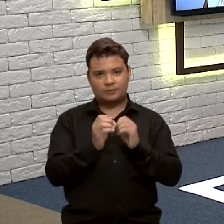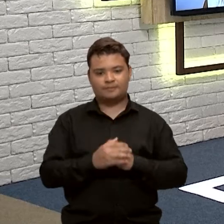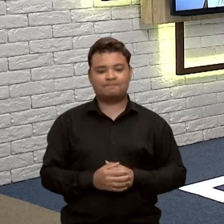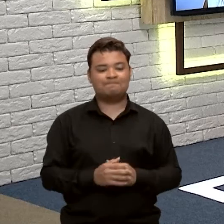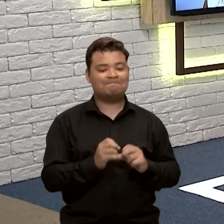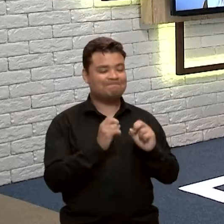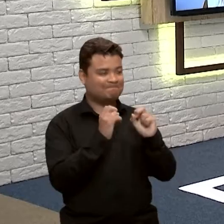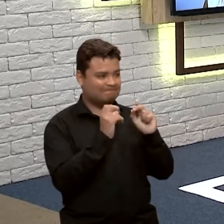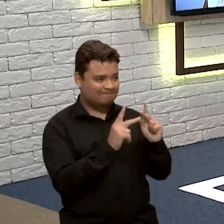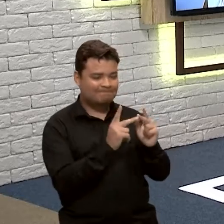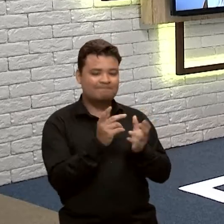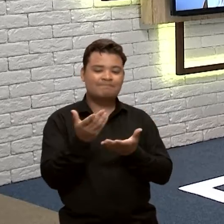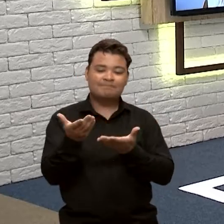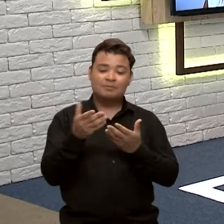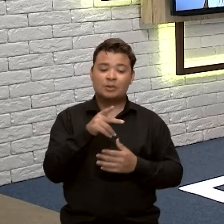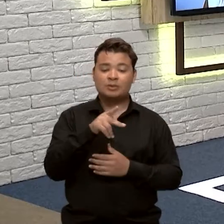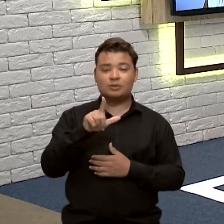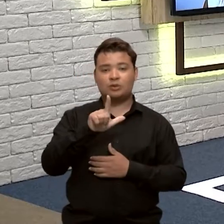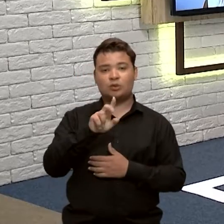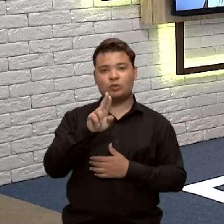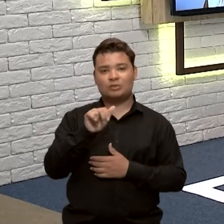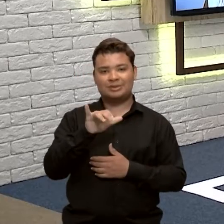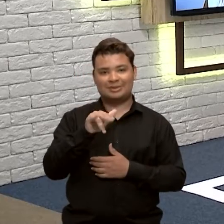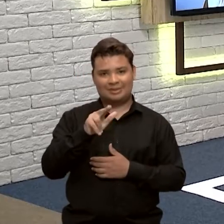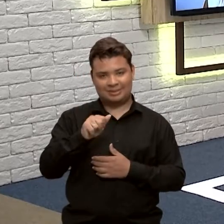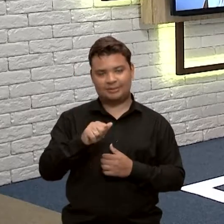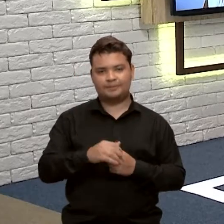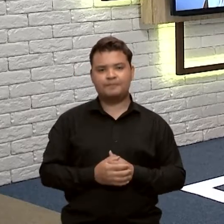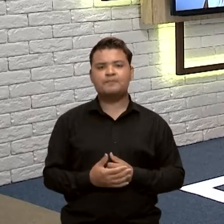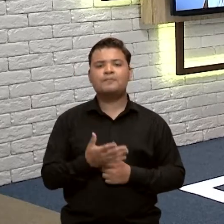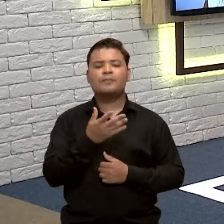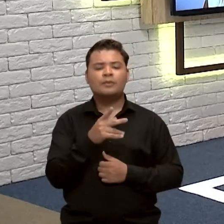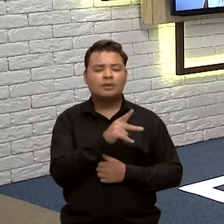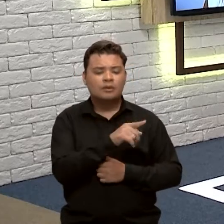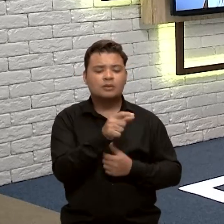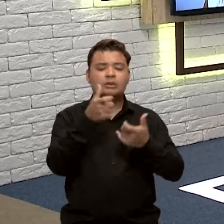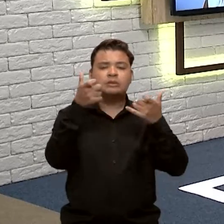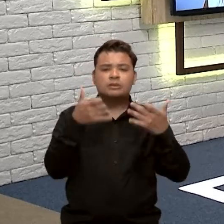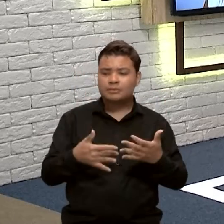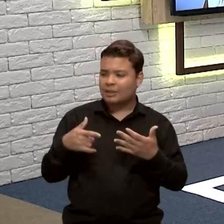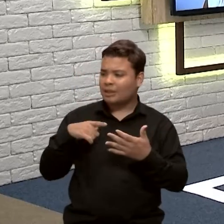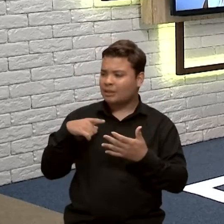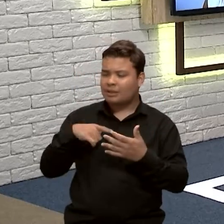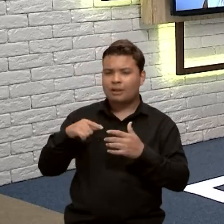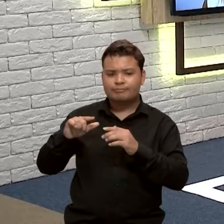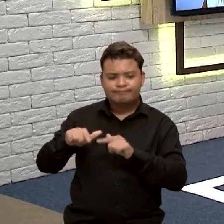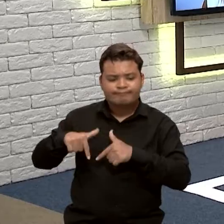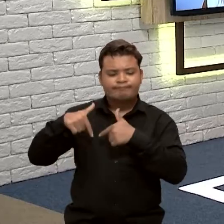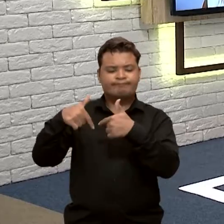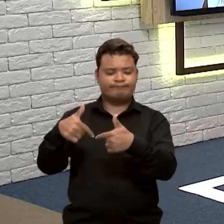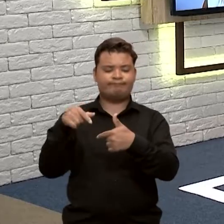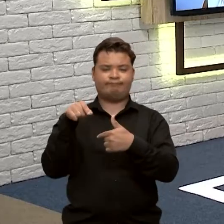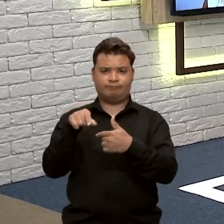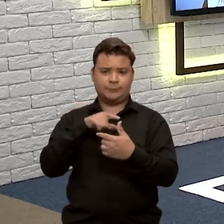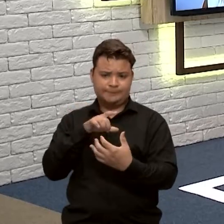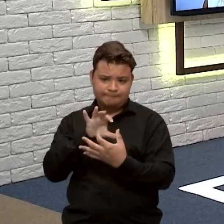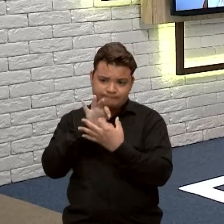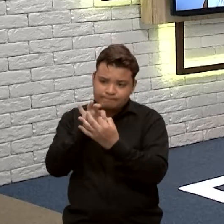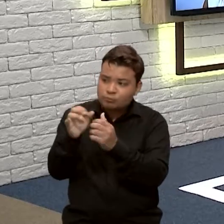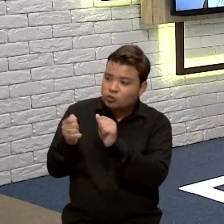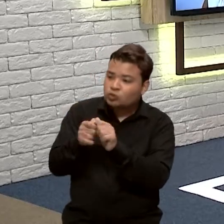passar a palavra para a professora Luciana. Professora, explica para a gente um pouco mais sobre essas ações, né, junto aos estudantes que vivem